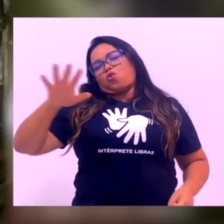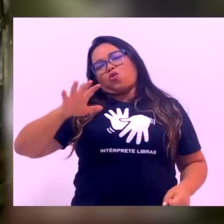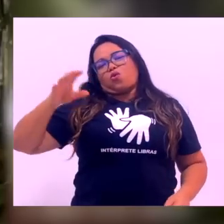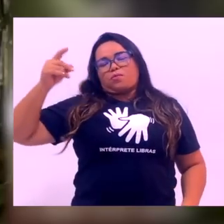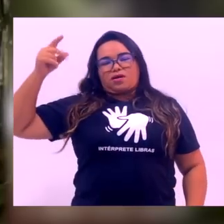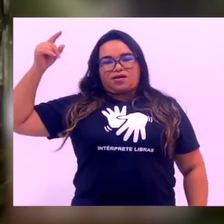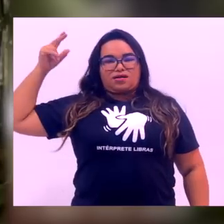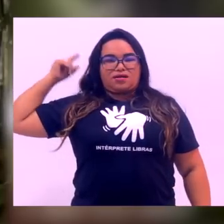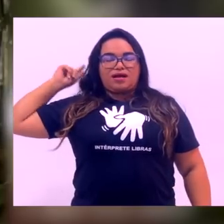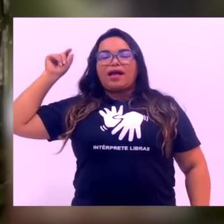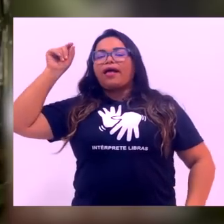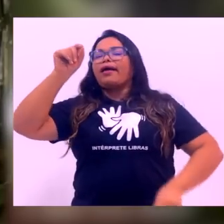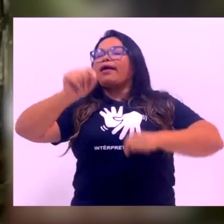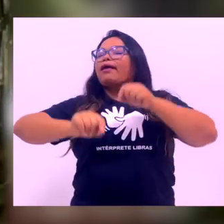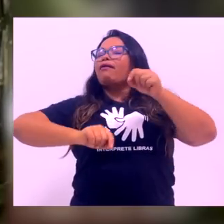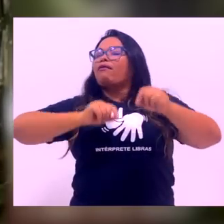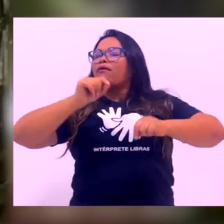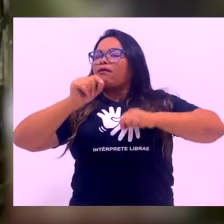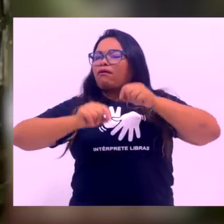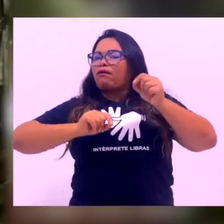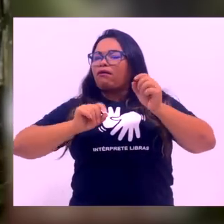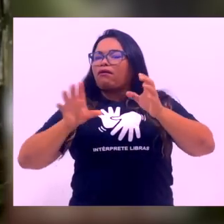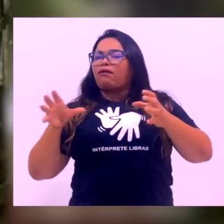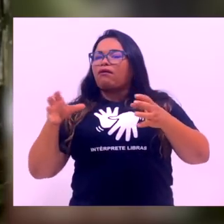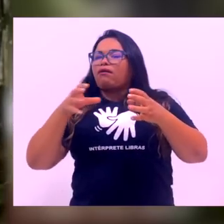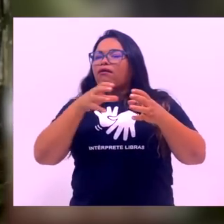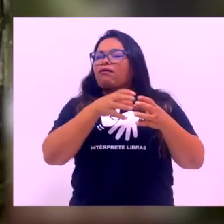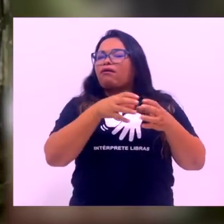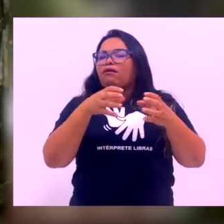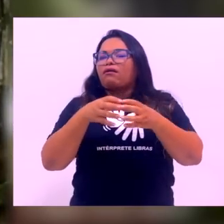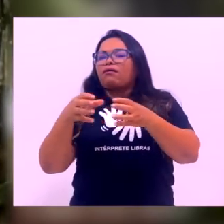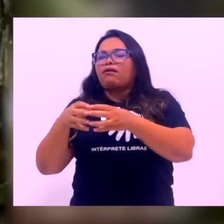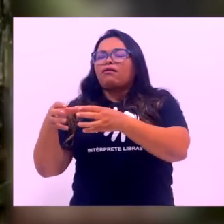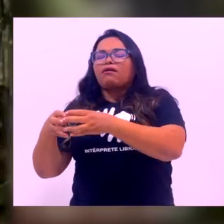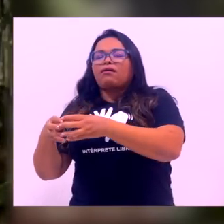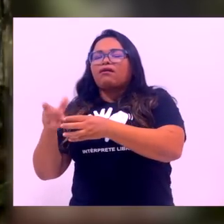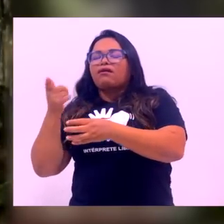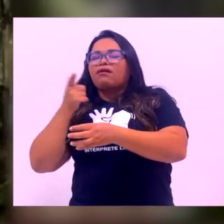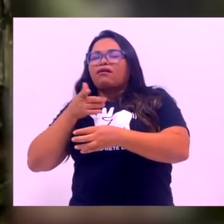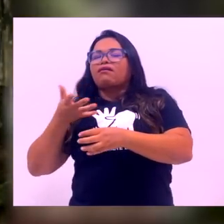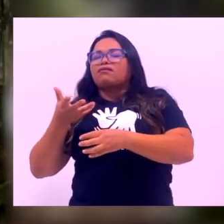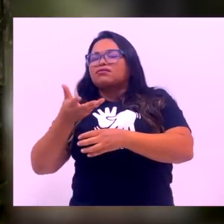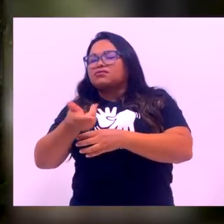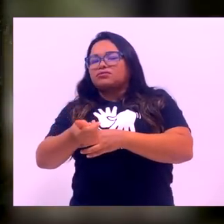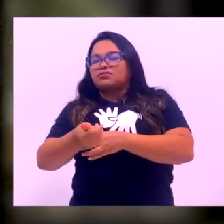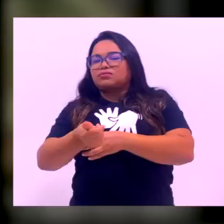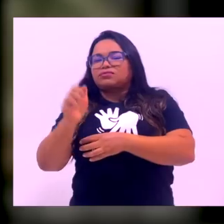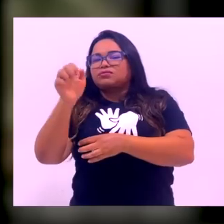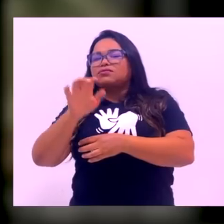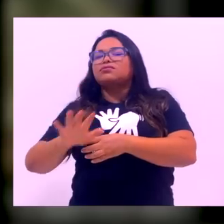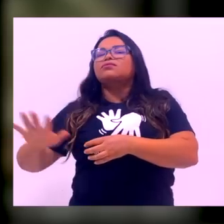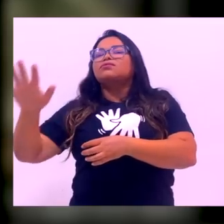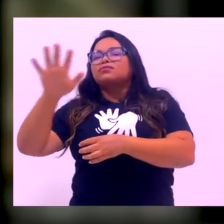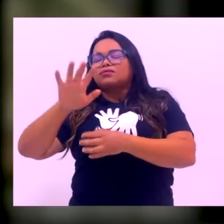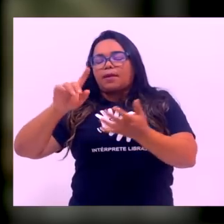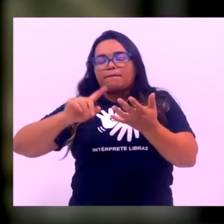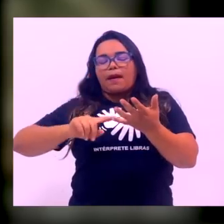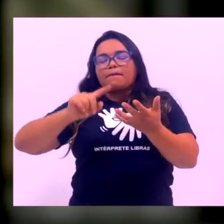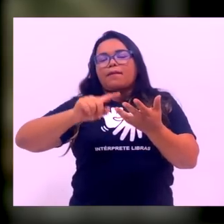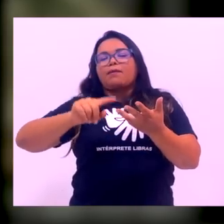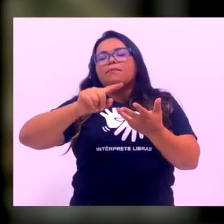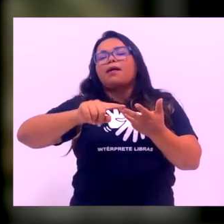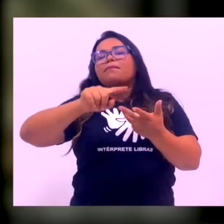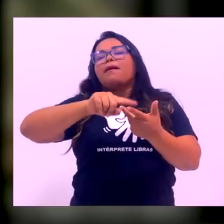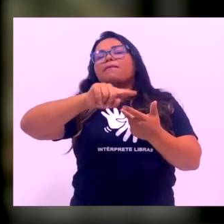Ocidental. Mas quem eram esses anglo-saxões, francos, alemanes,